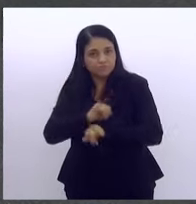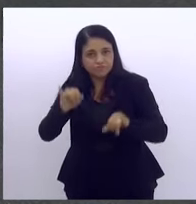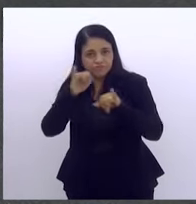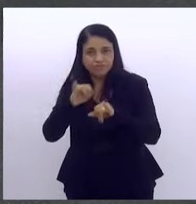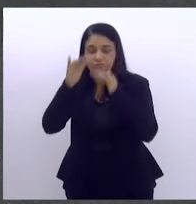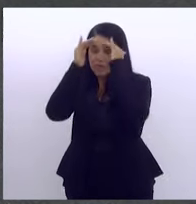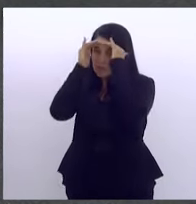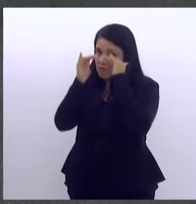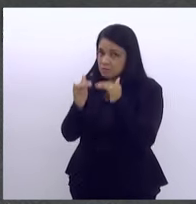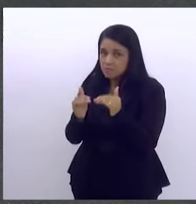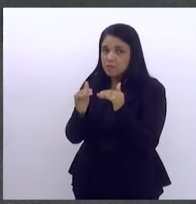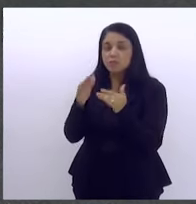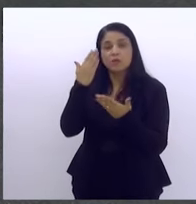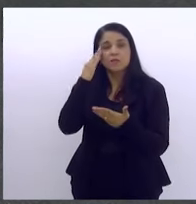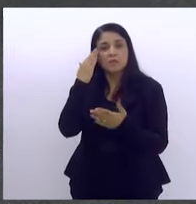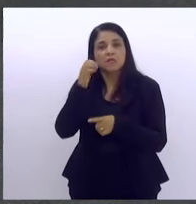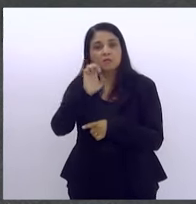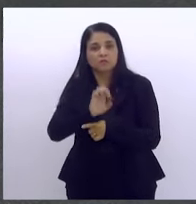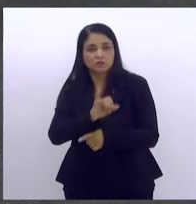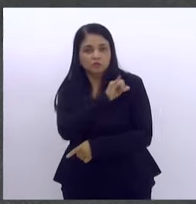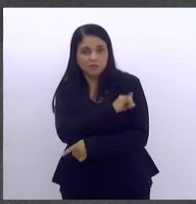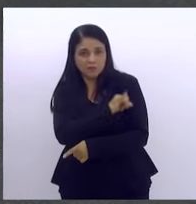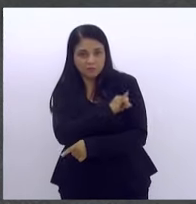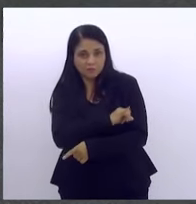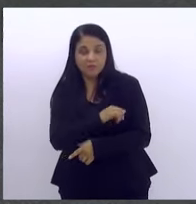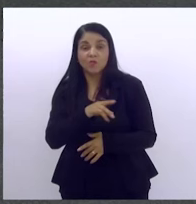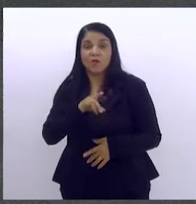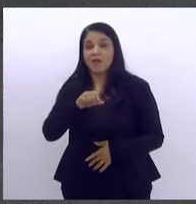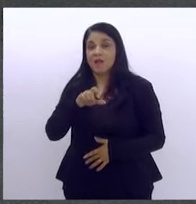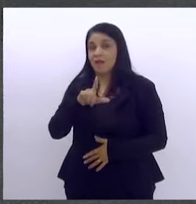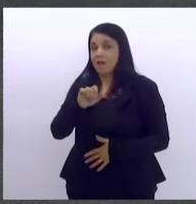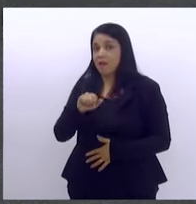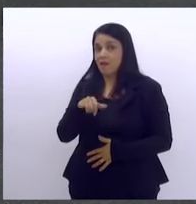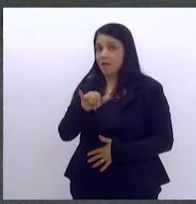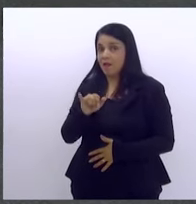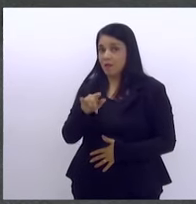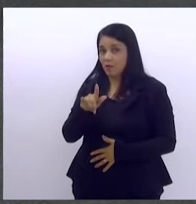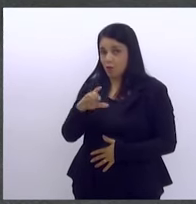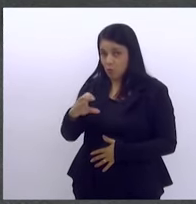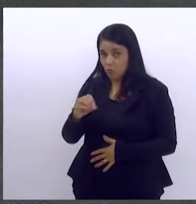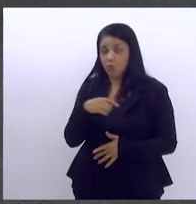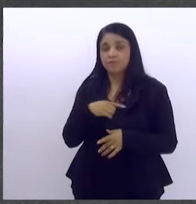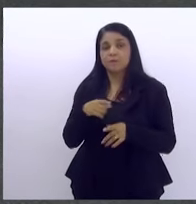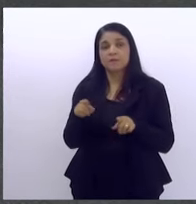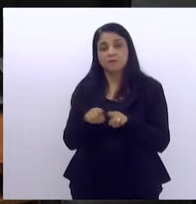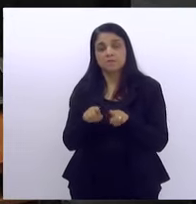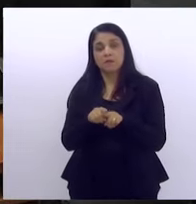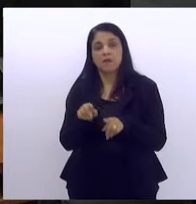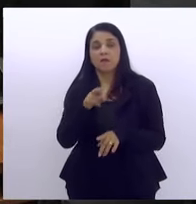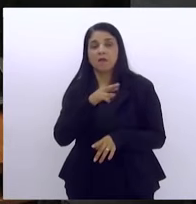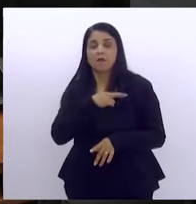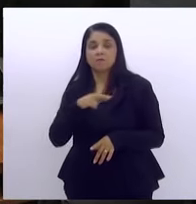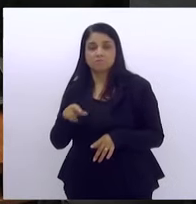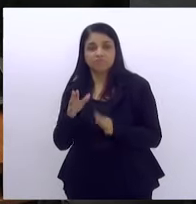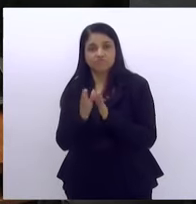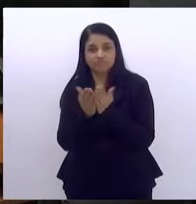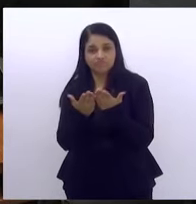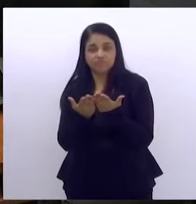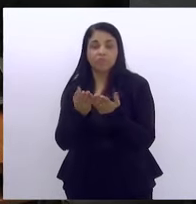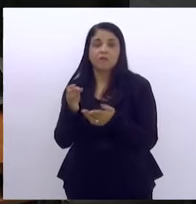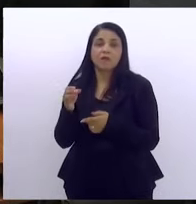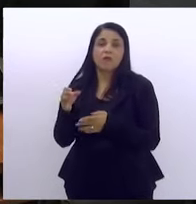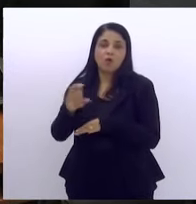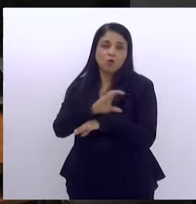e entender que o Estado é laico, mas que a liberdade religiosa também é constitucional. Muito obrigado. Tia Ju,